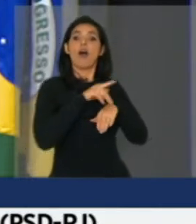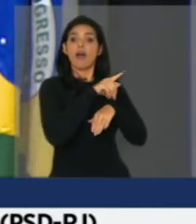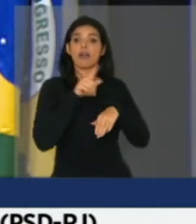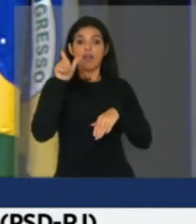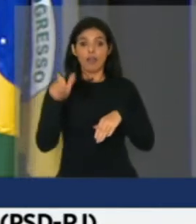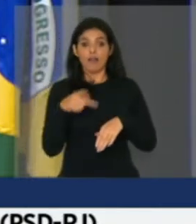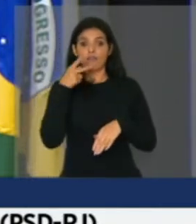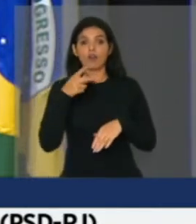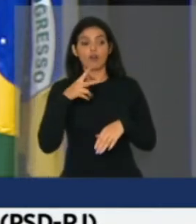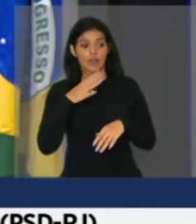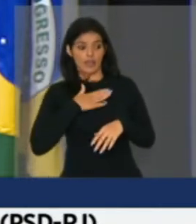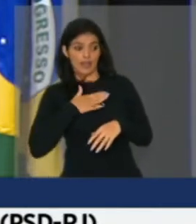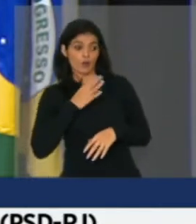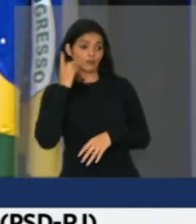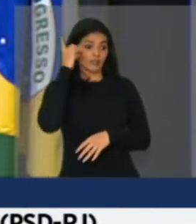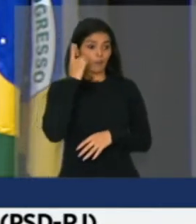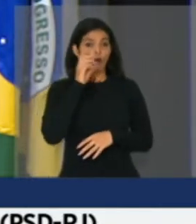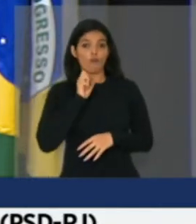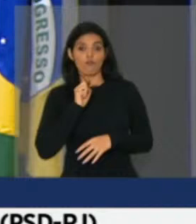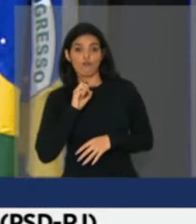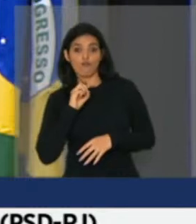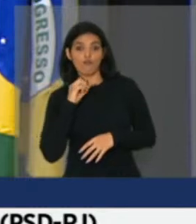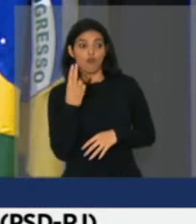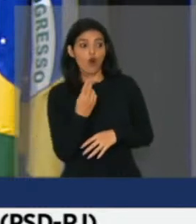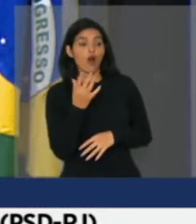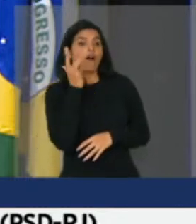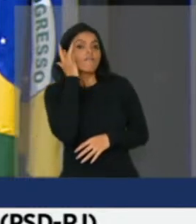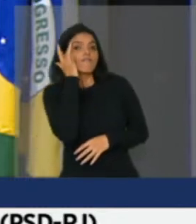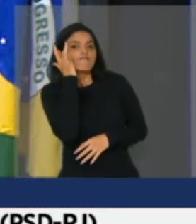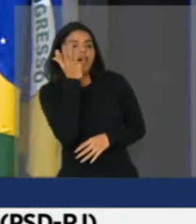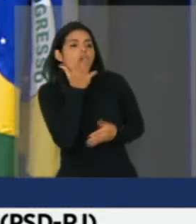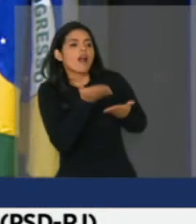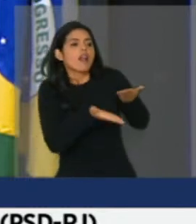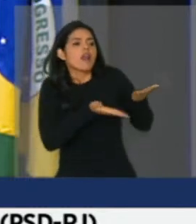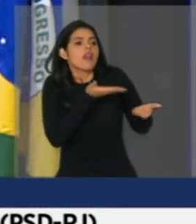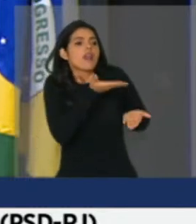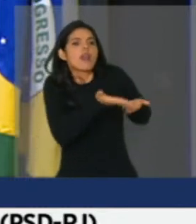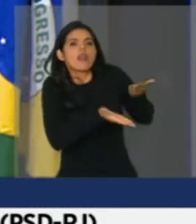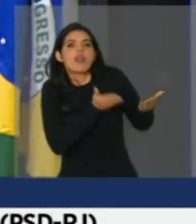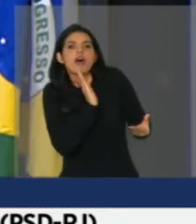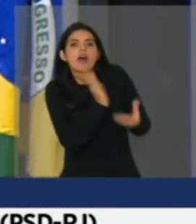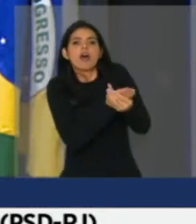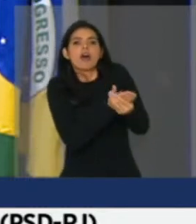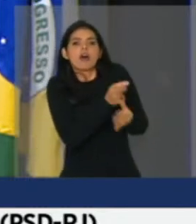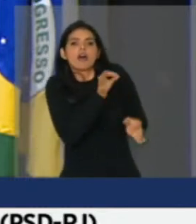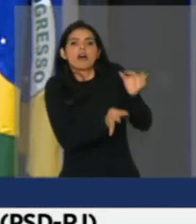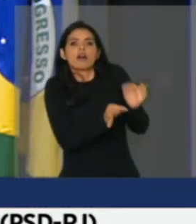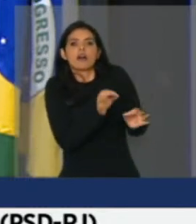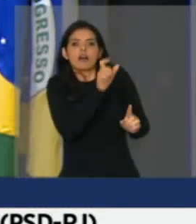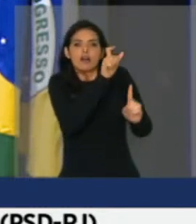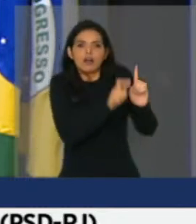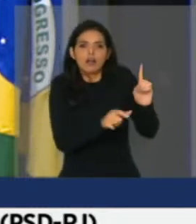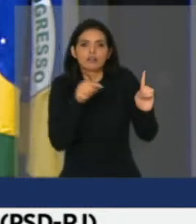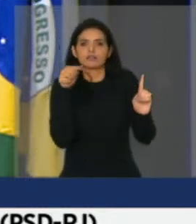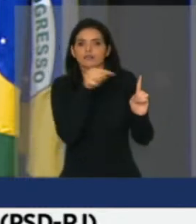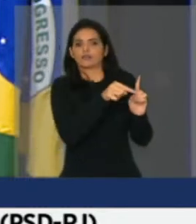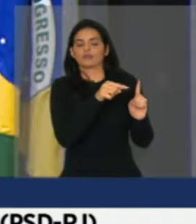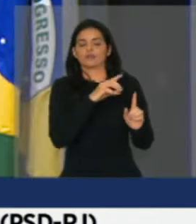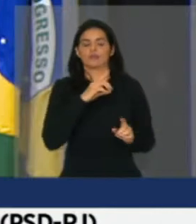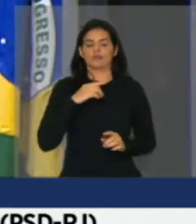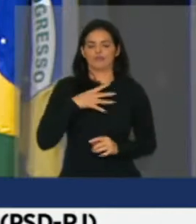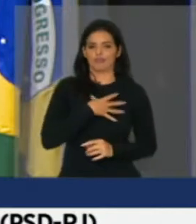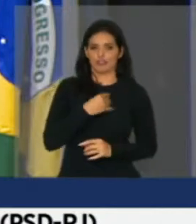como deputada para facilitar o processamento dele em cortes superiores,